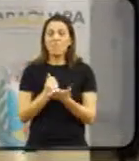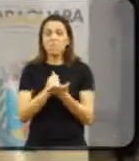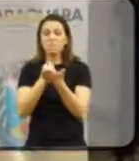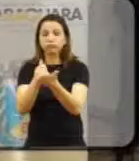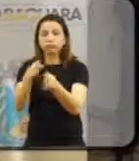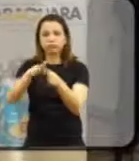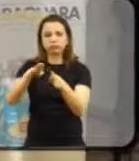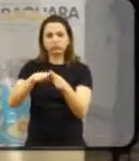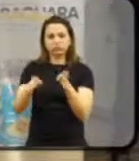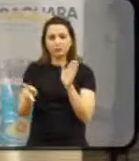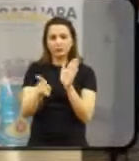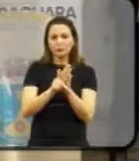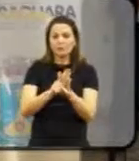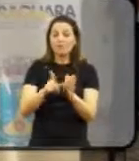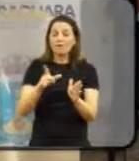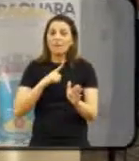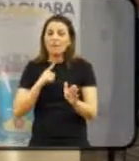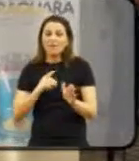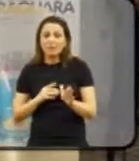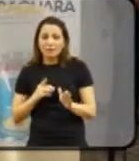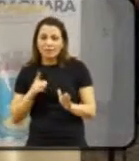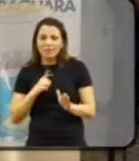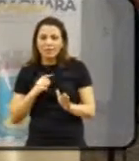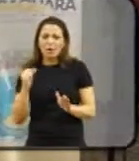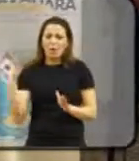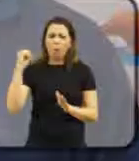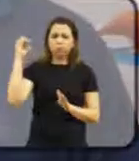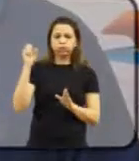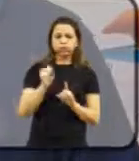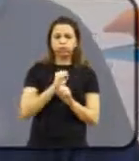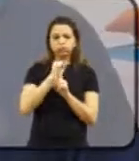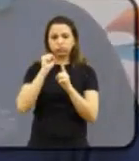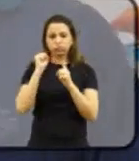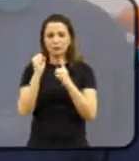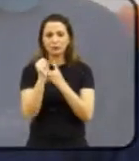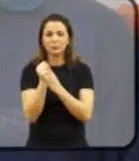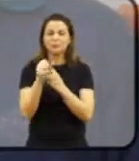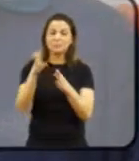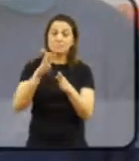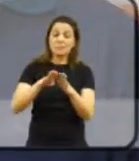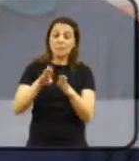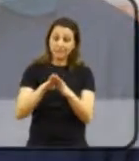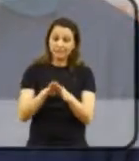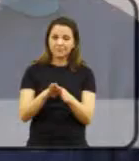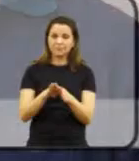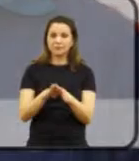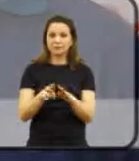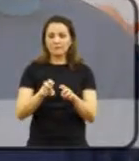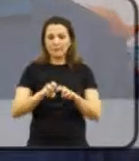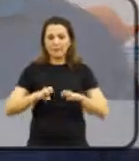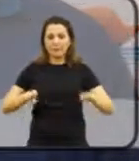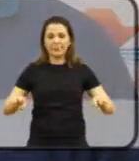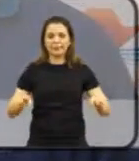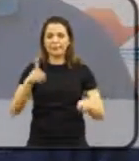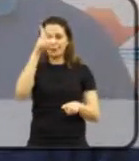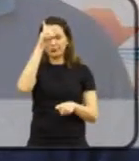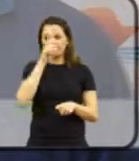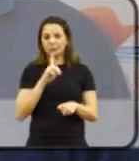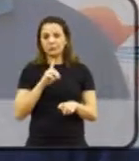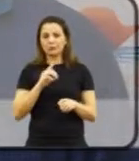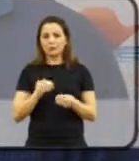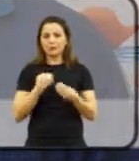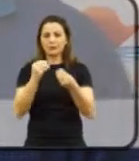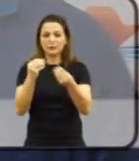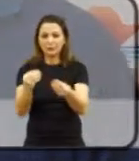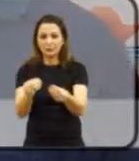como esse, que tem um grande alcance social. A Câmara Municipal, essa mesma diretora, fez uma doação no início